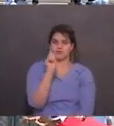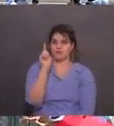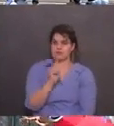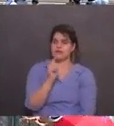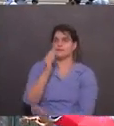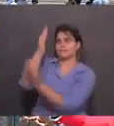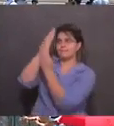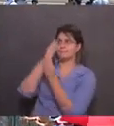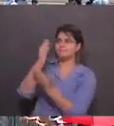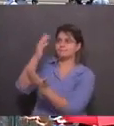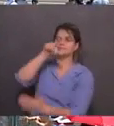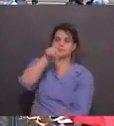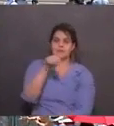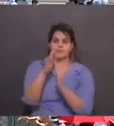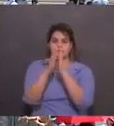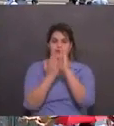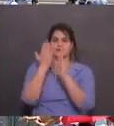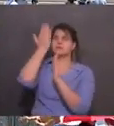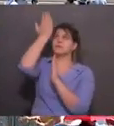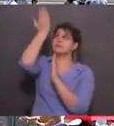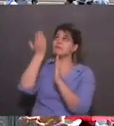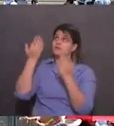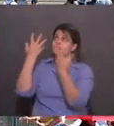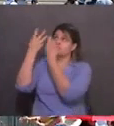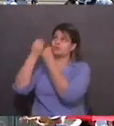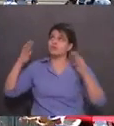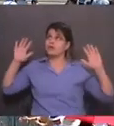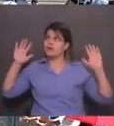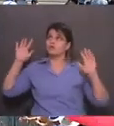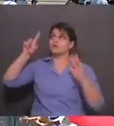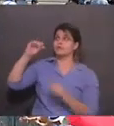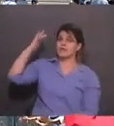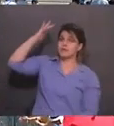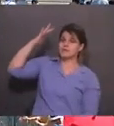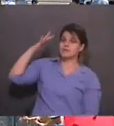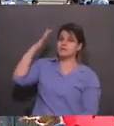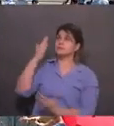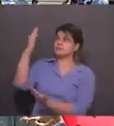esposo, bendito Deus nos seus anjos e nos seus santos.